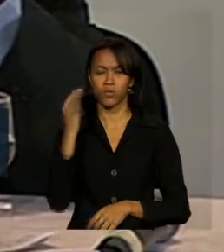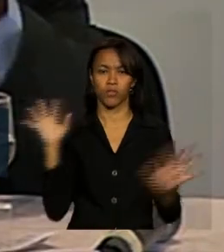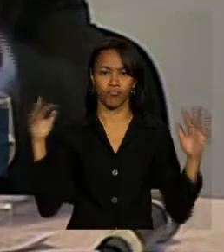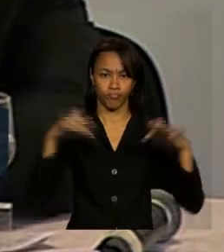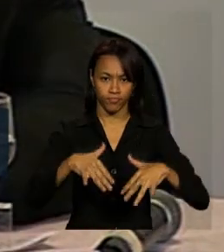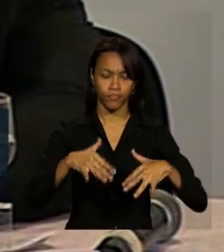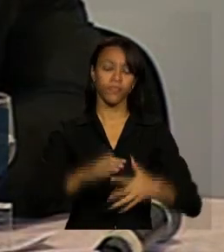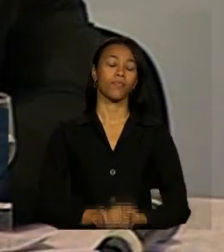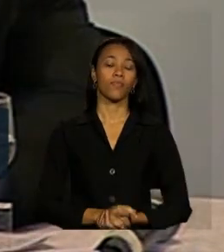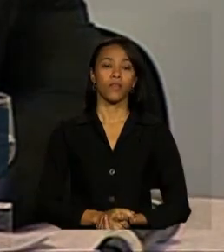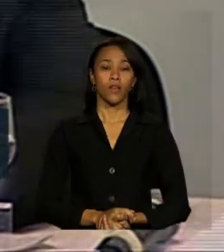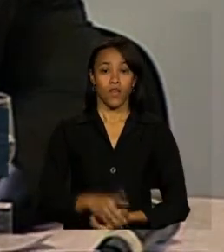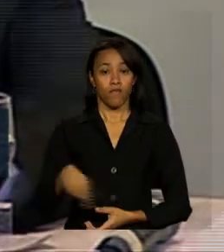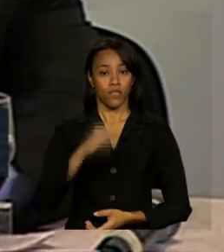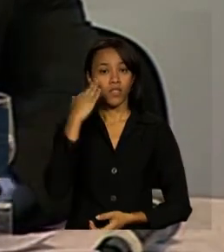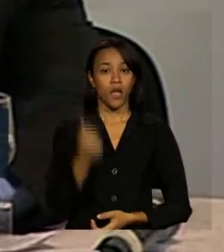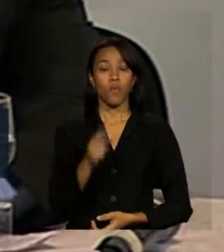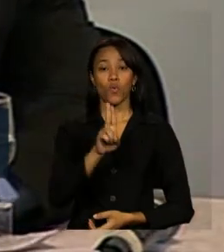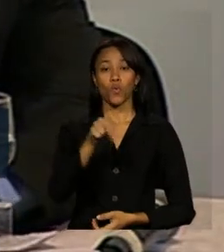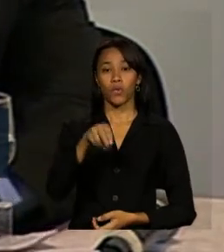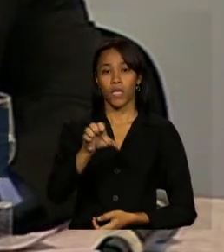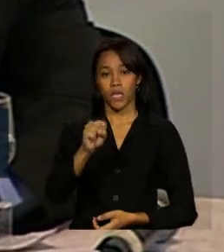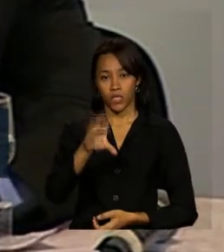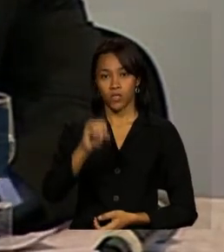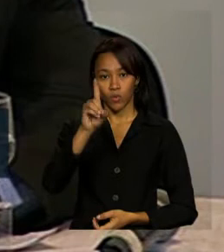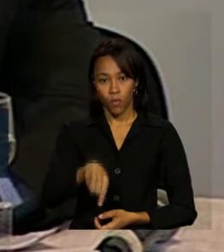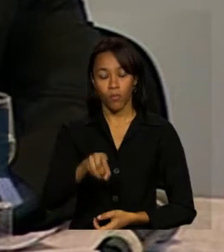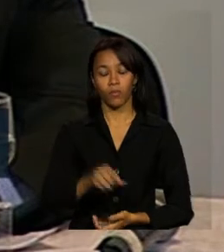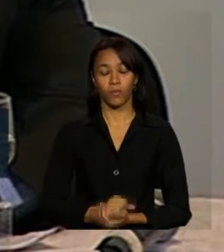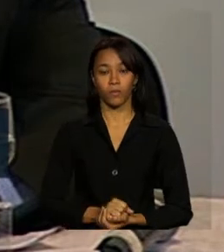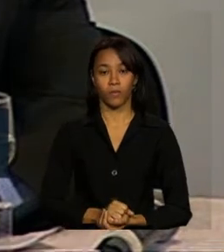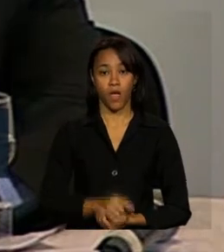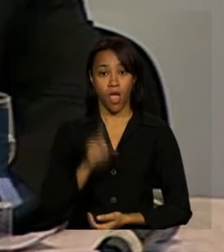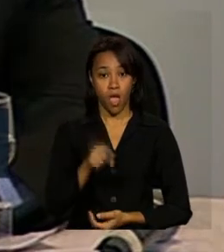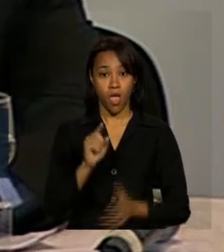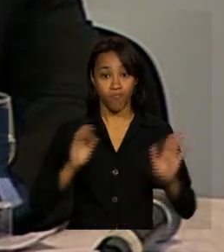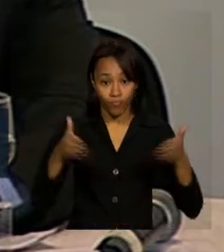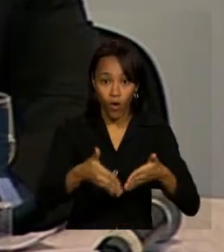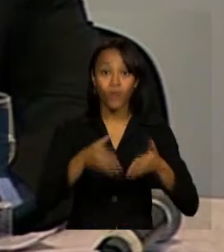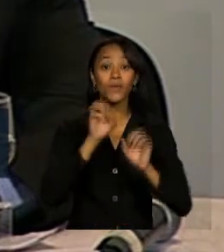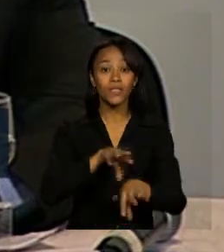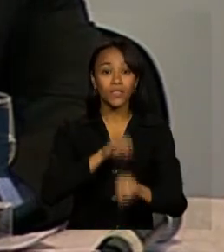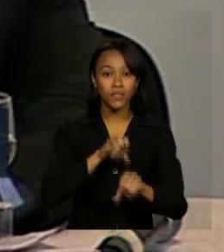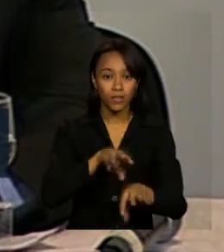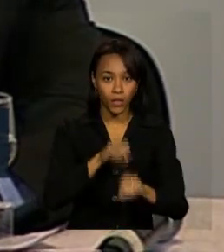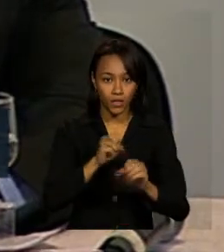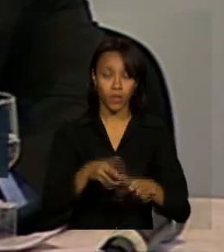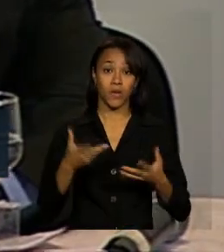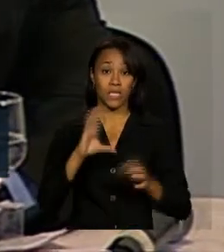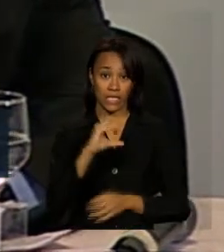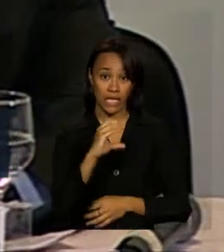Como todos sabem, a Unesco é a agência das Nações Unidas especializada na educação, na ciência, na